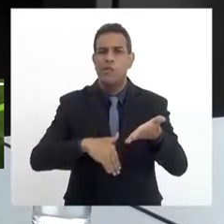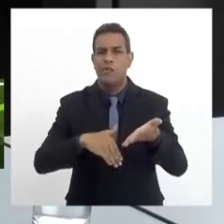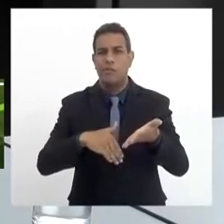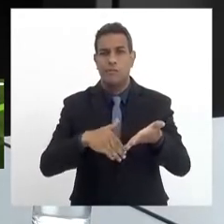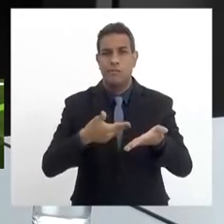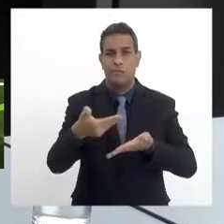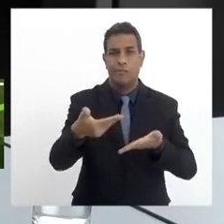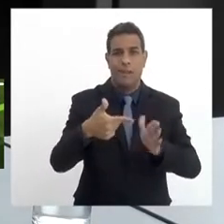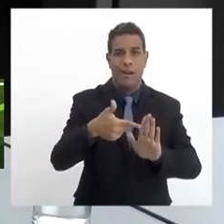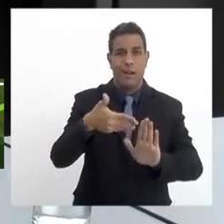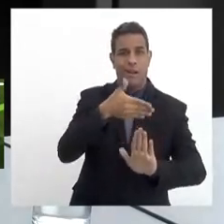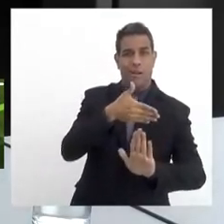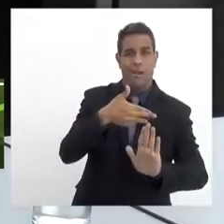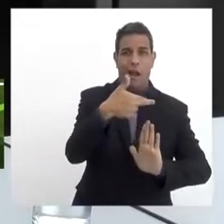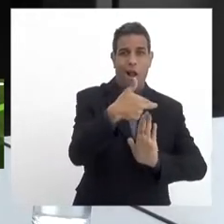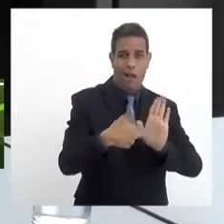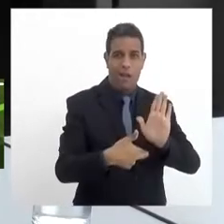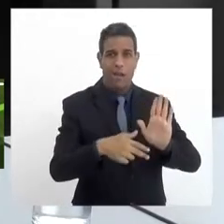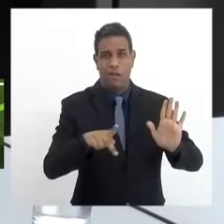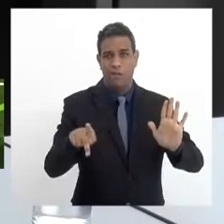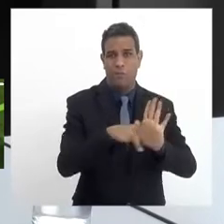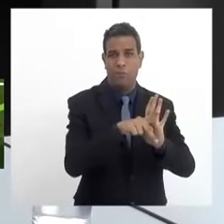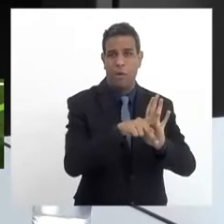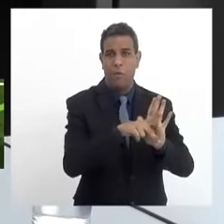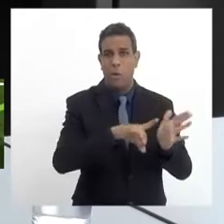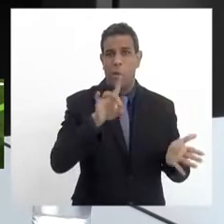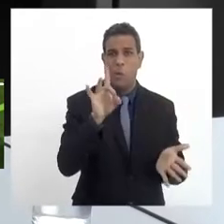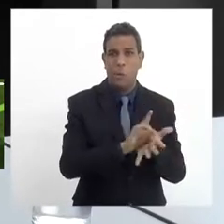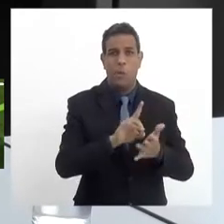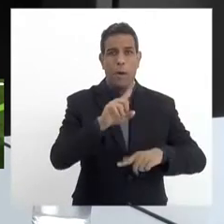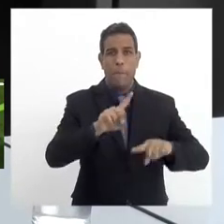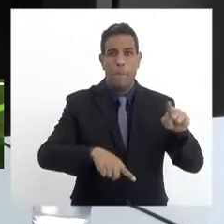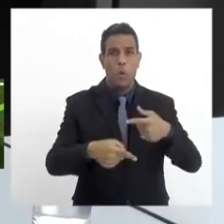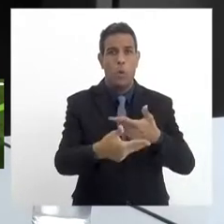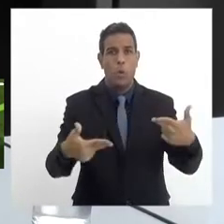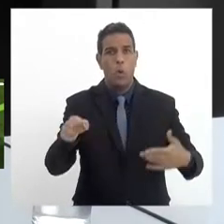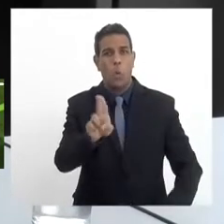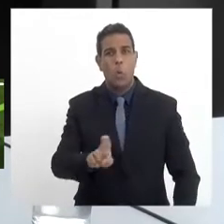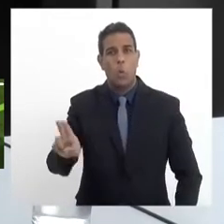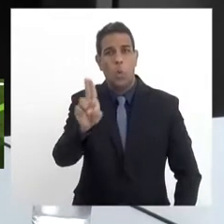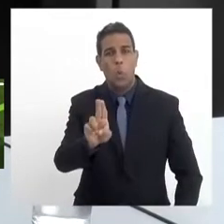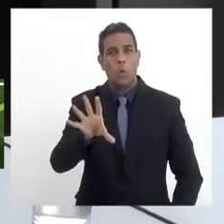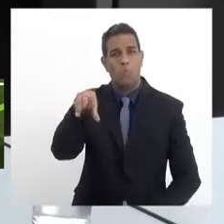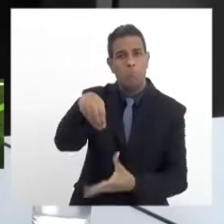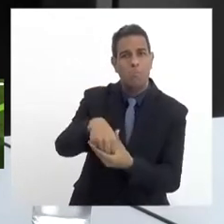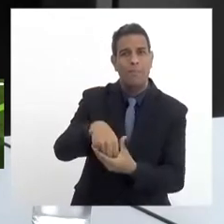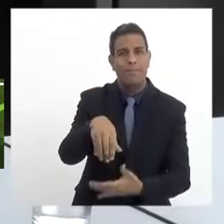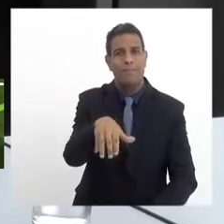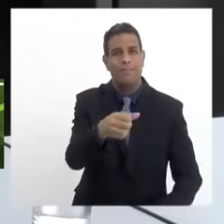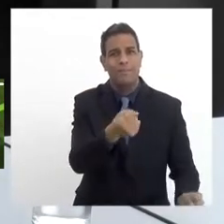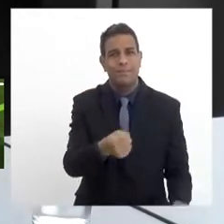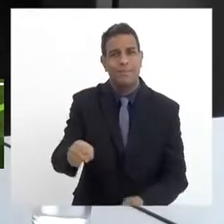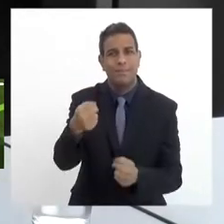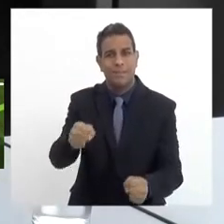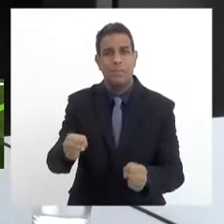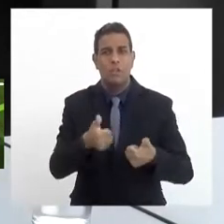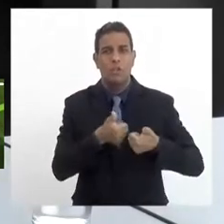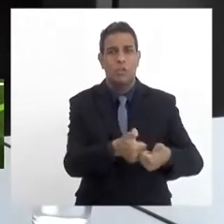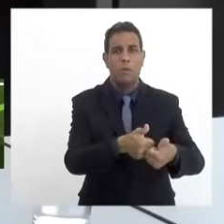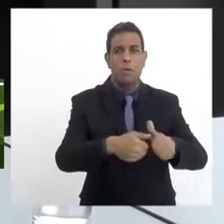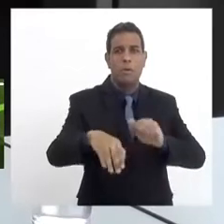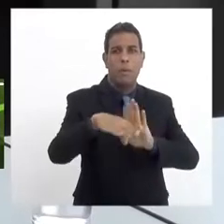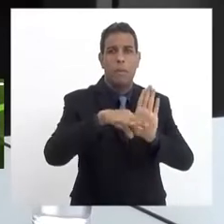redação original dizia o seguinte: os produtos a serem utilizados para o serviço de limpeza poderão obedecer padrões e